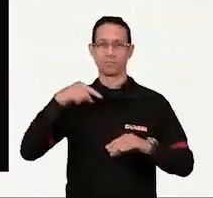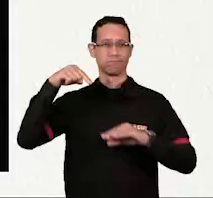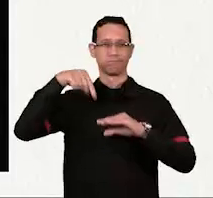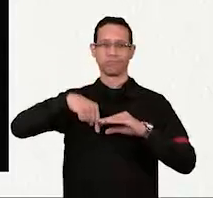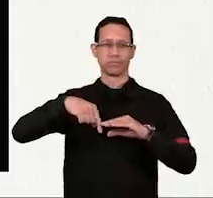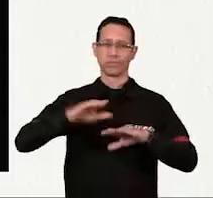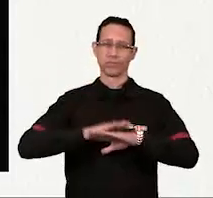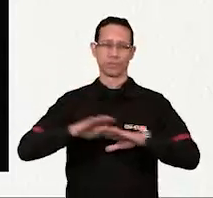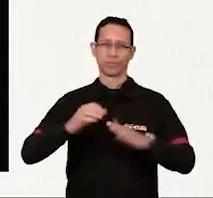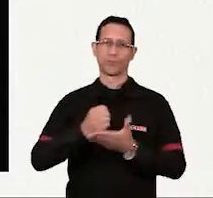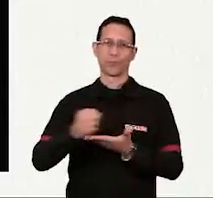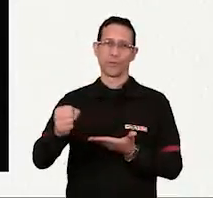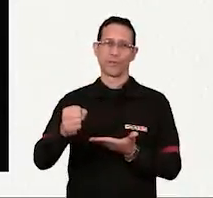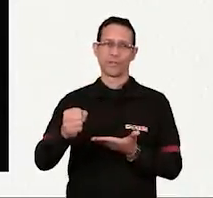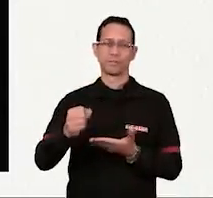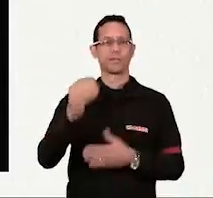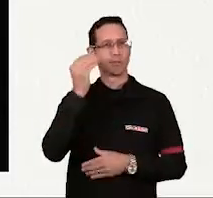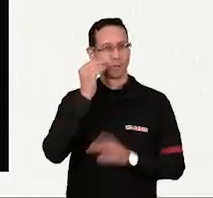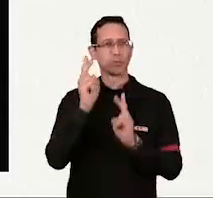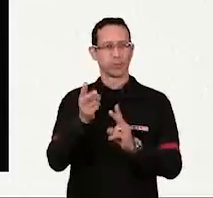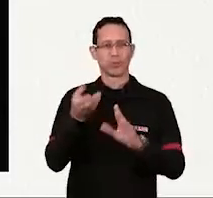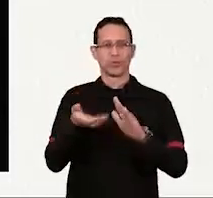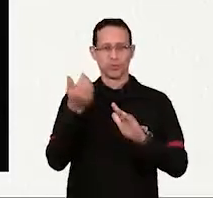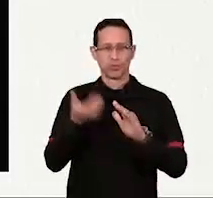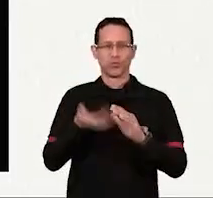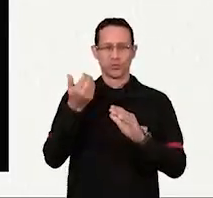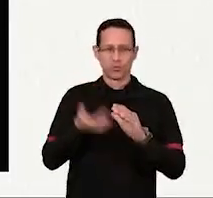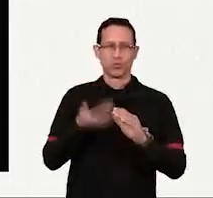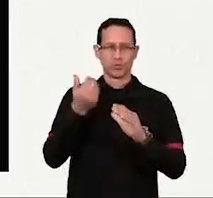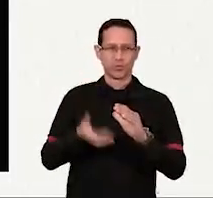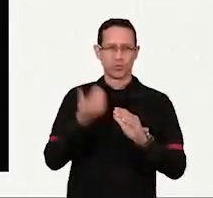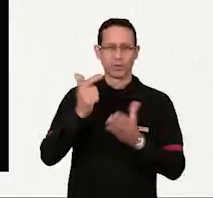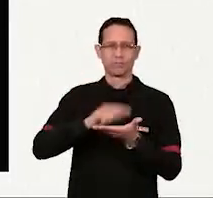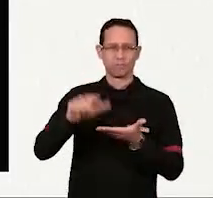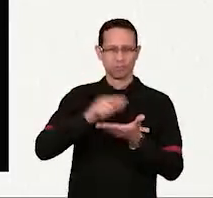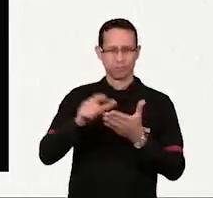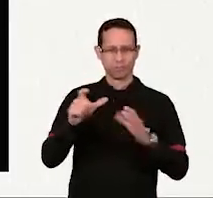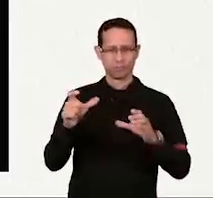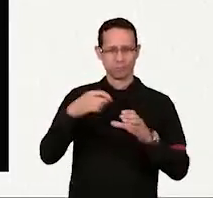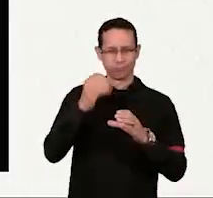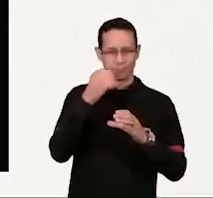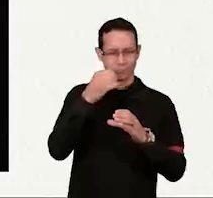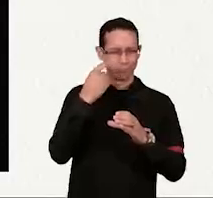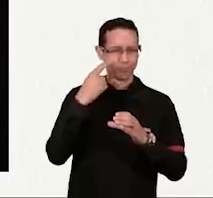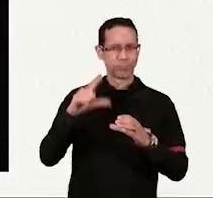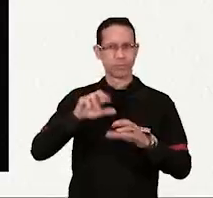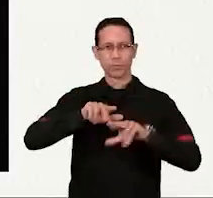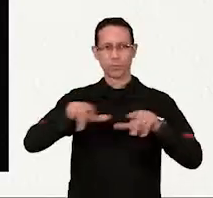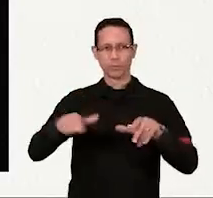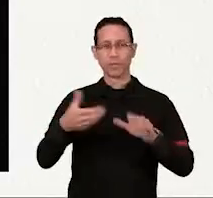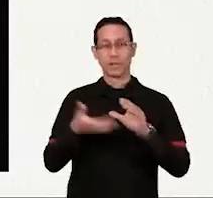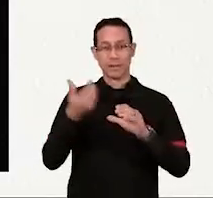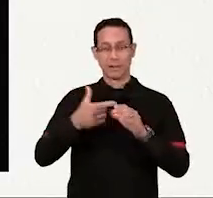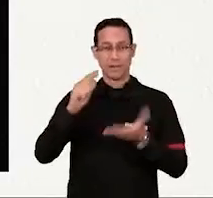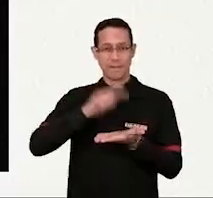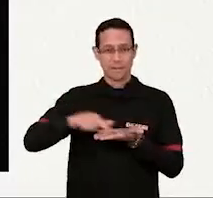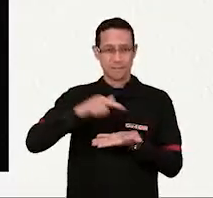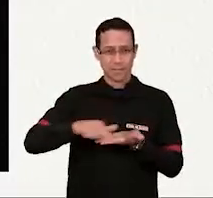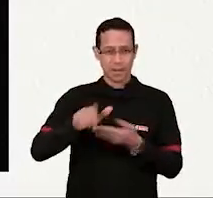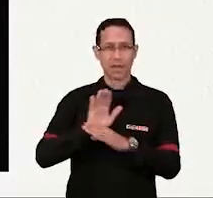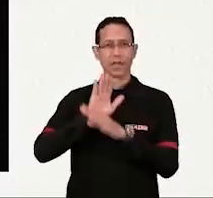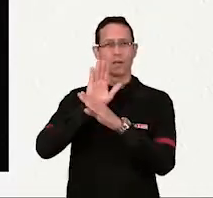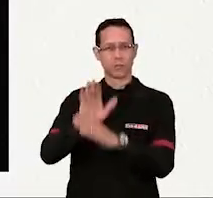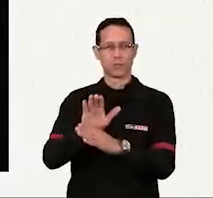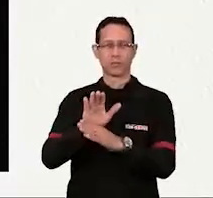perfurado. Mas você vai seguir colhendo esse catarrão, fazer citologia, cultura antibiograma, lavar para ajudar o